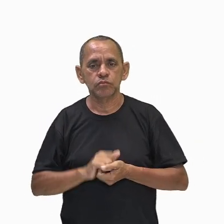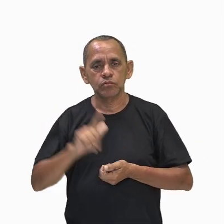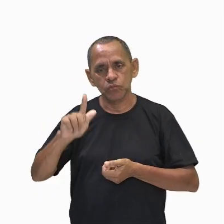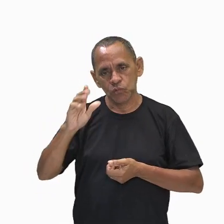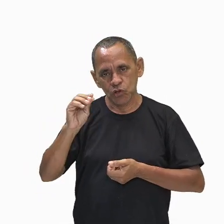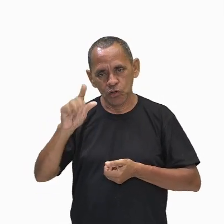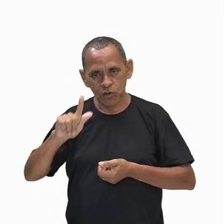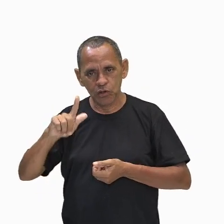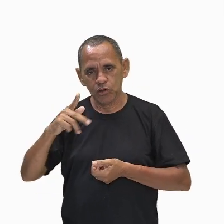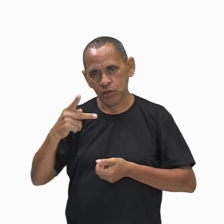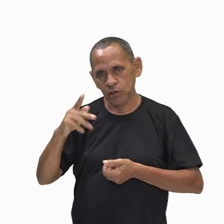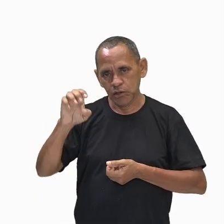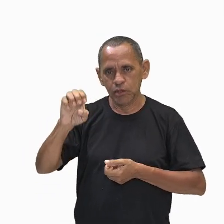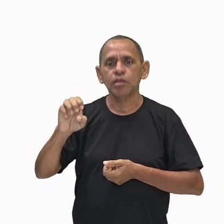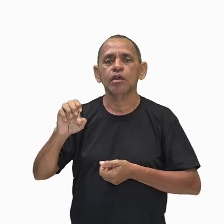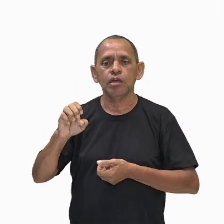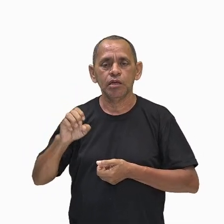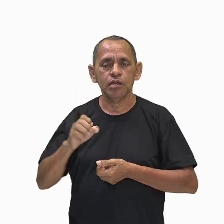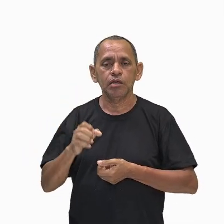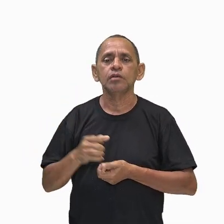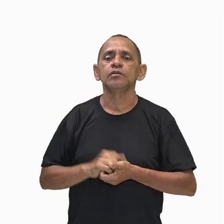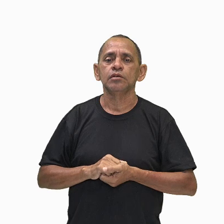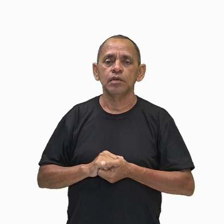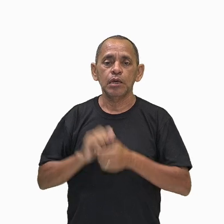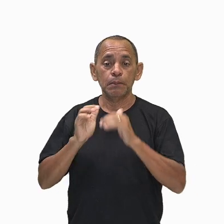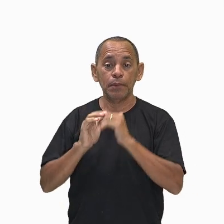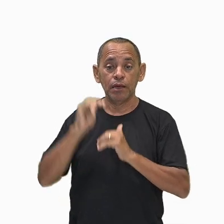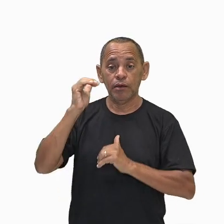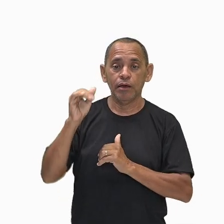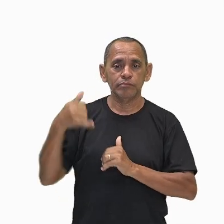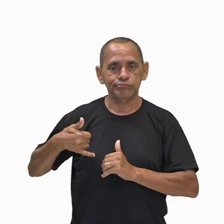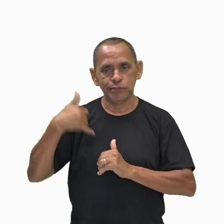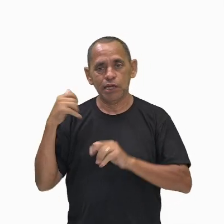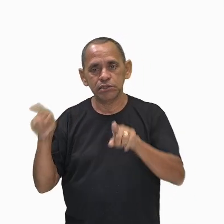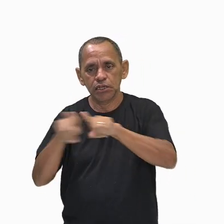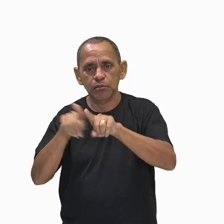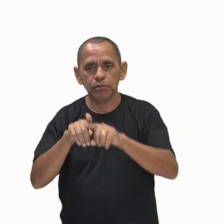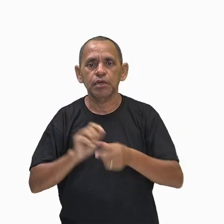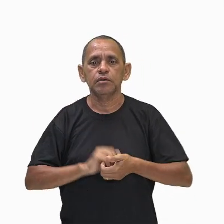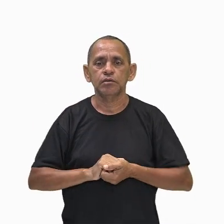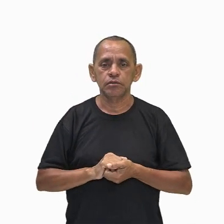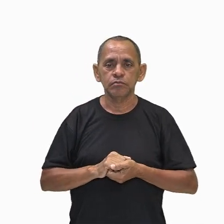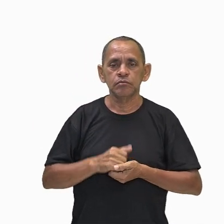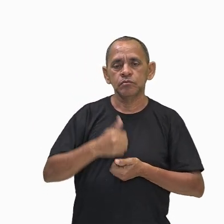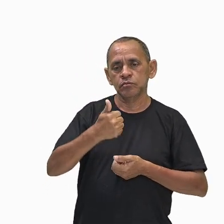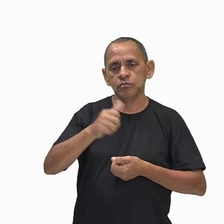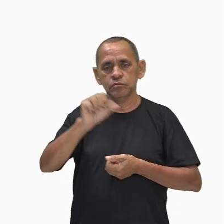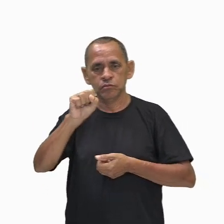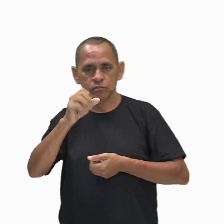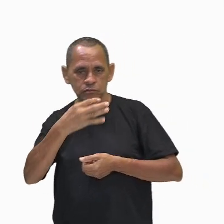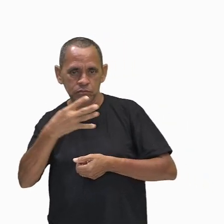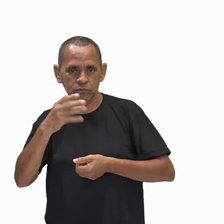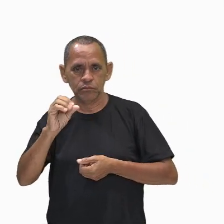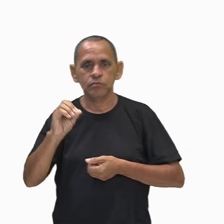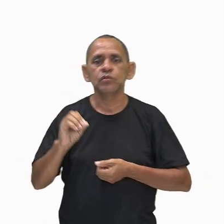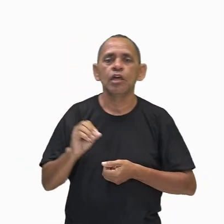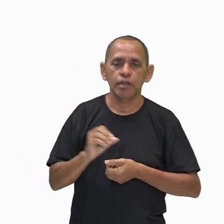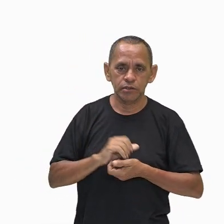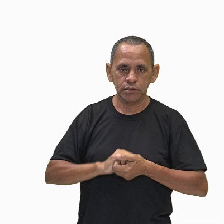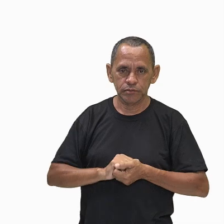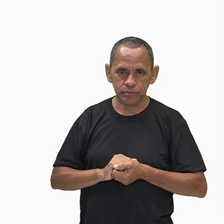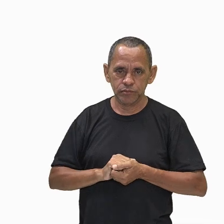maioridade. Com apenas 14 anos, no dia 23 de julho de 1840, tinha início o